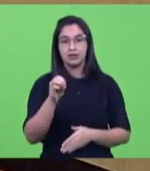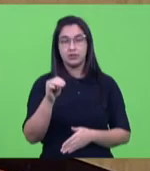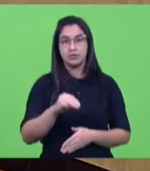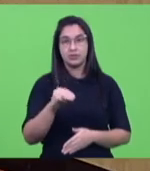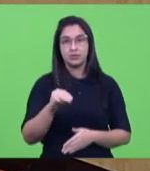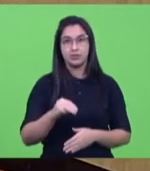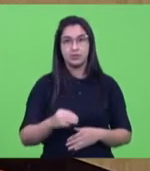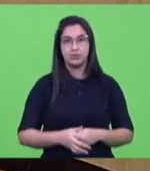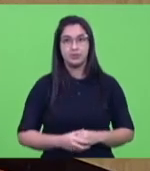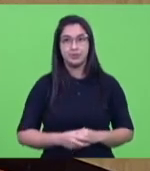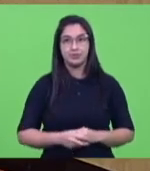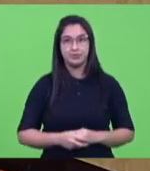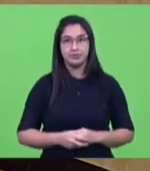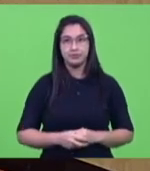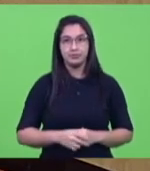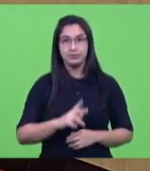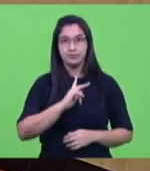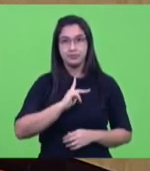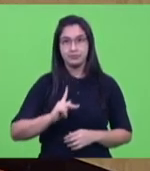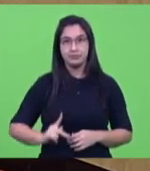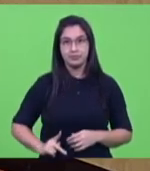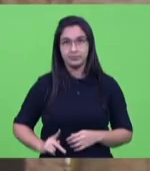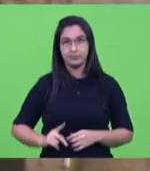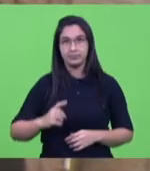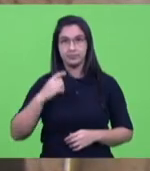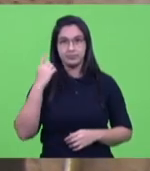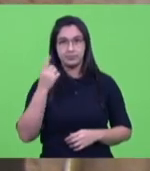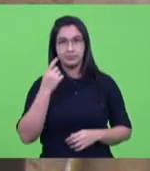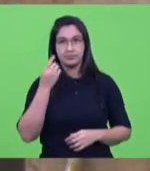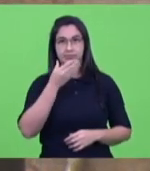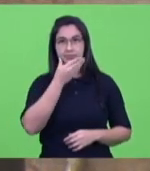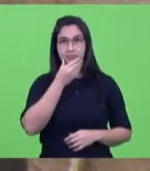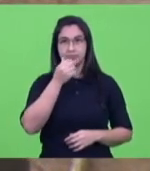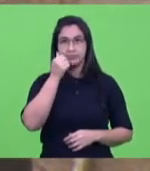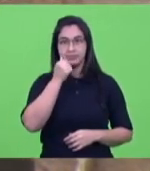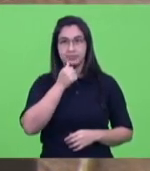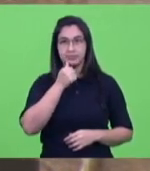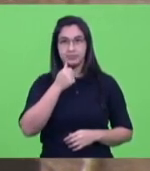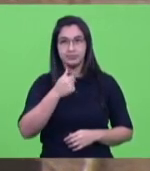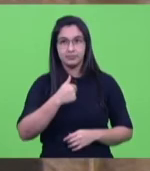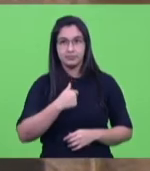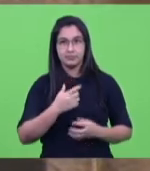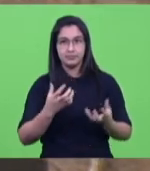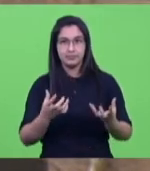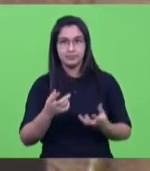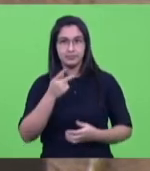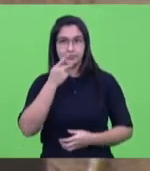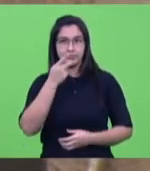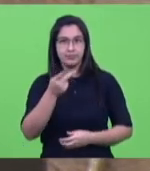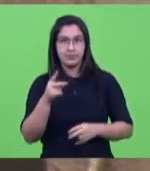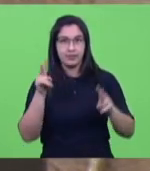Senhor presidente, senhoras e senhores deputados, eu quero falar hoje sobre